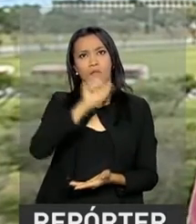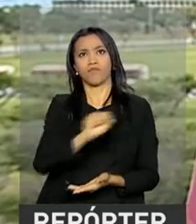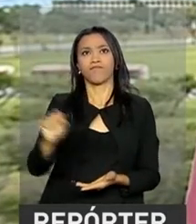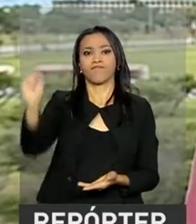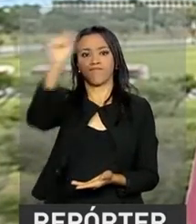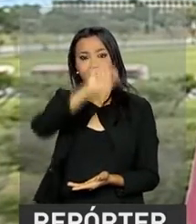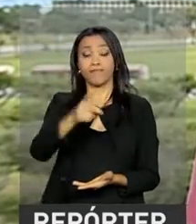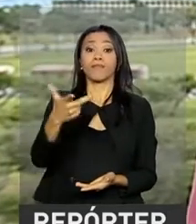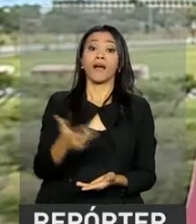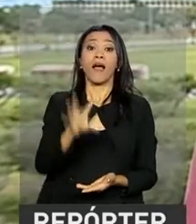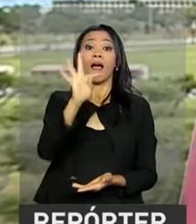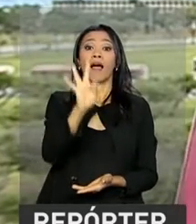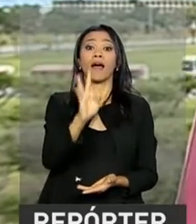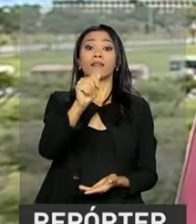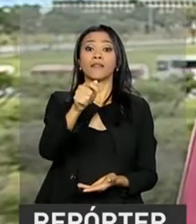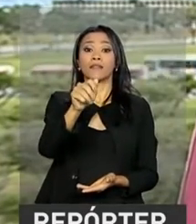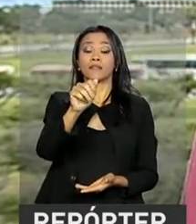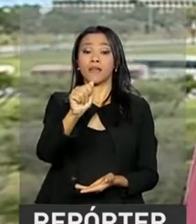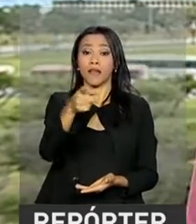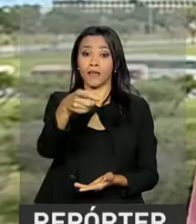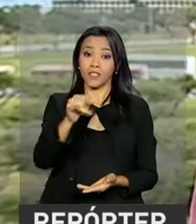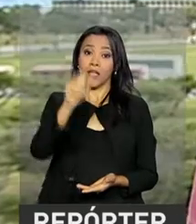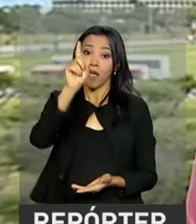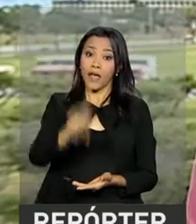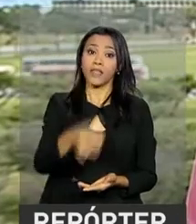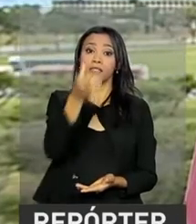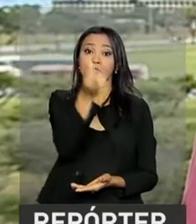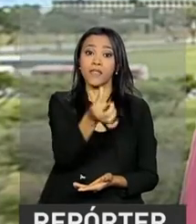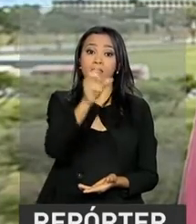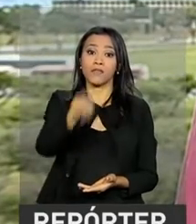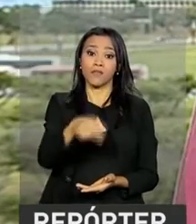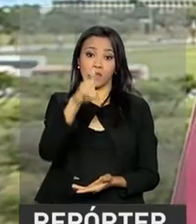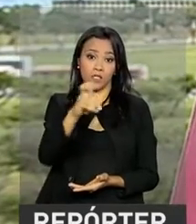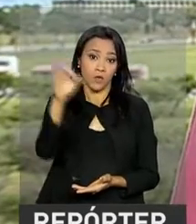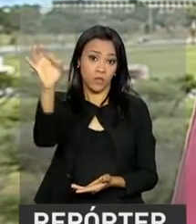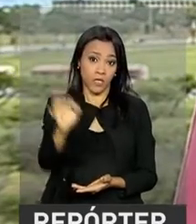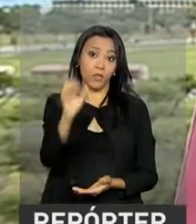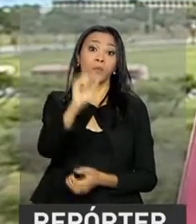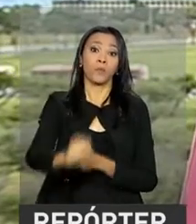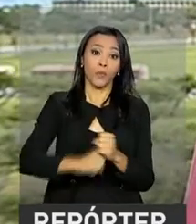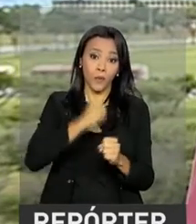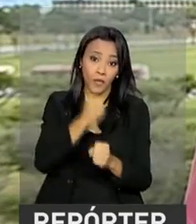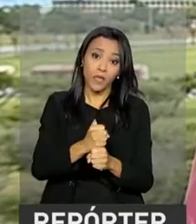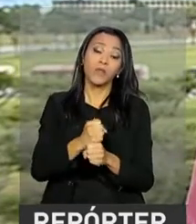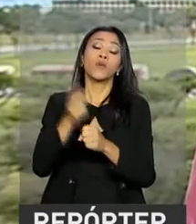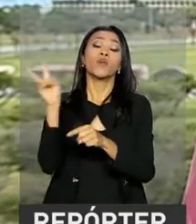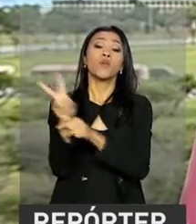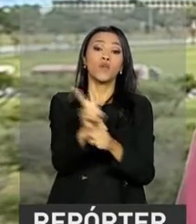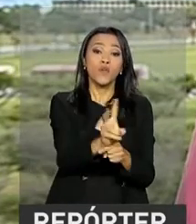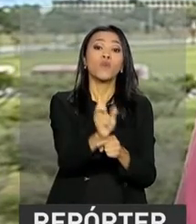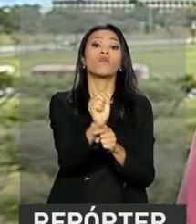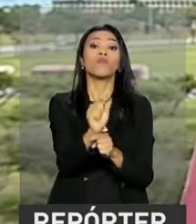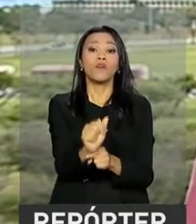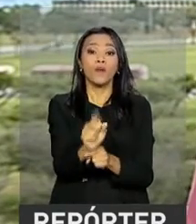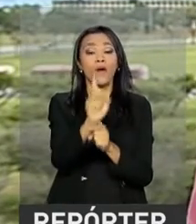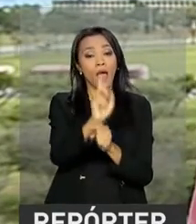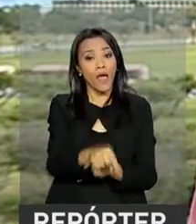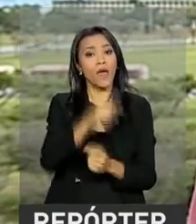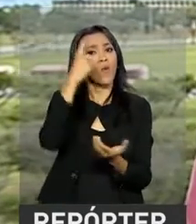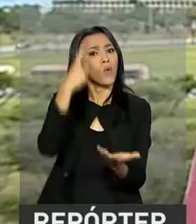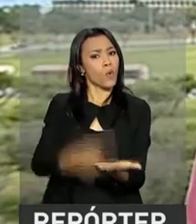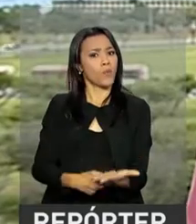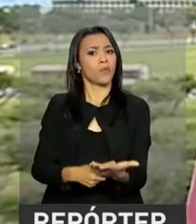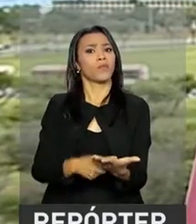do programa é de seis e meio por cento ao ano eo percentual que pode ser financiado é definido de acordo com o comprometimento